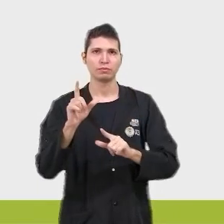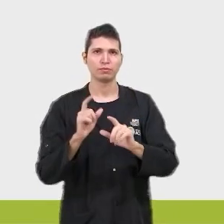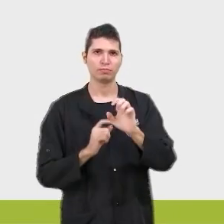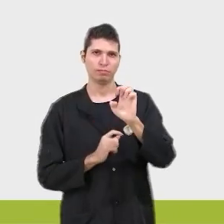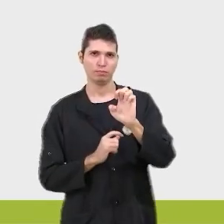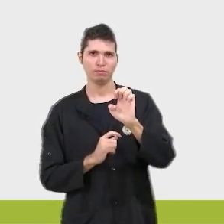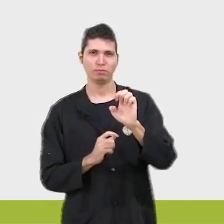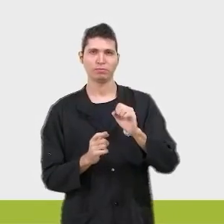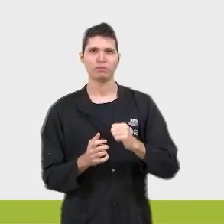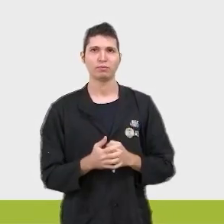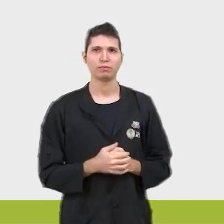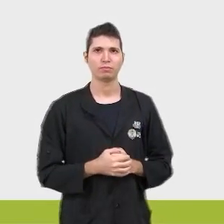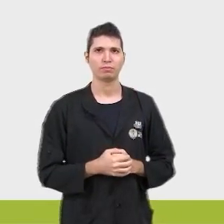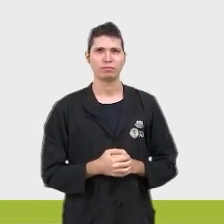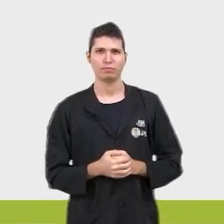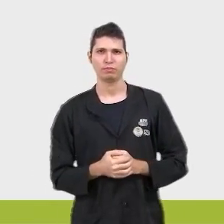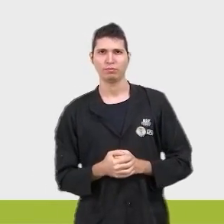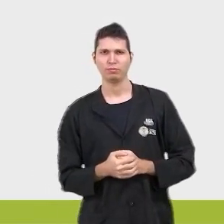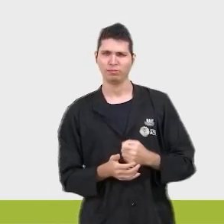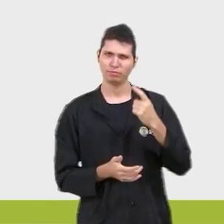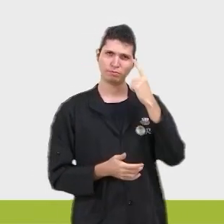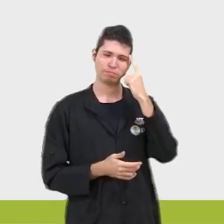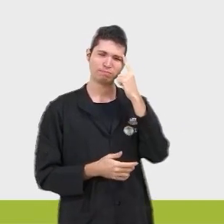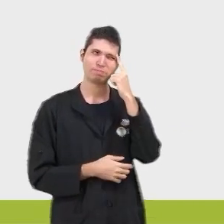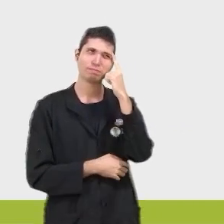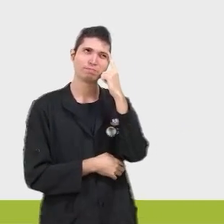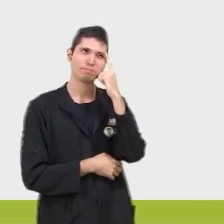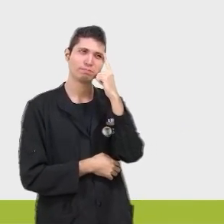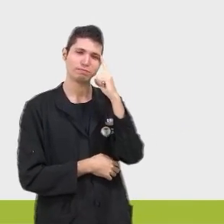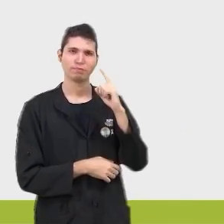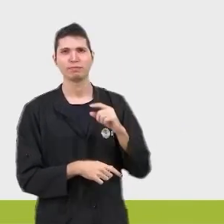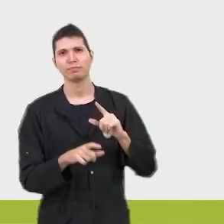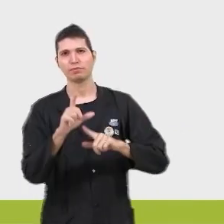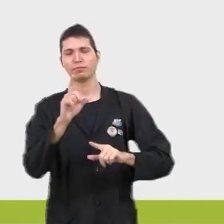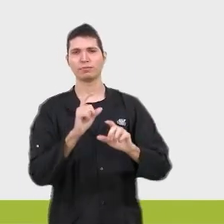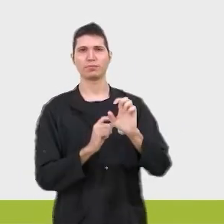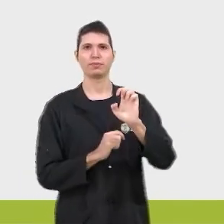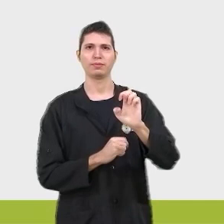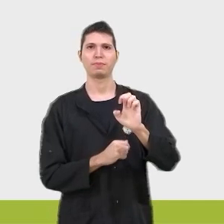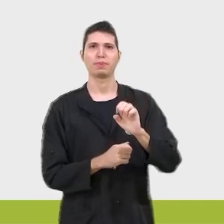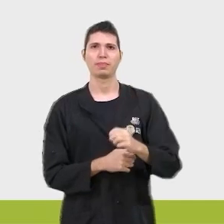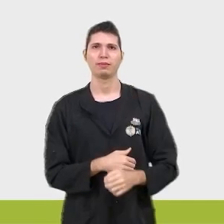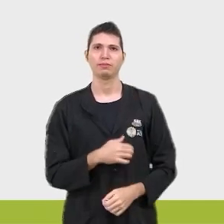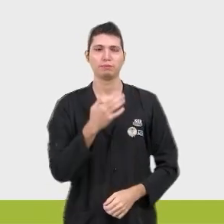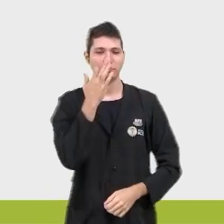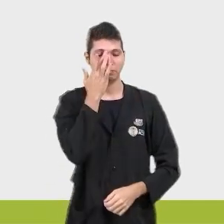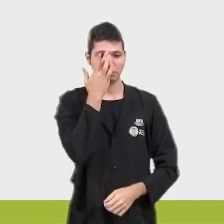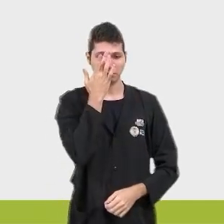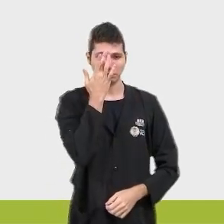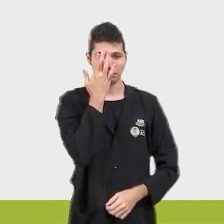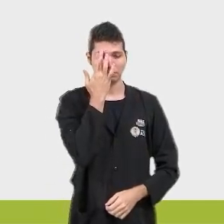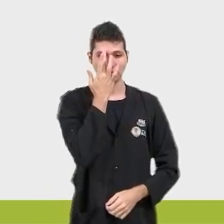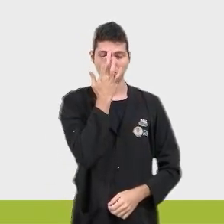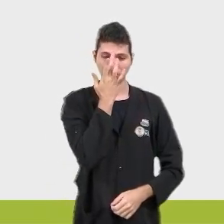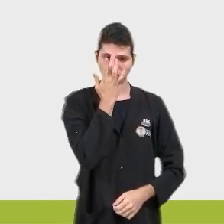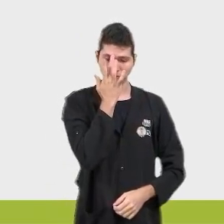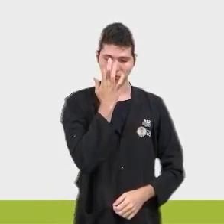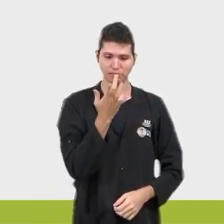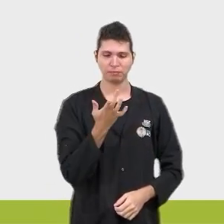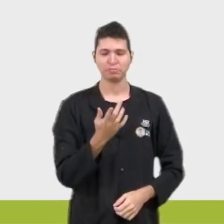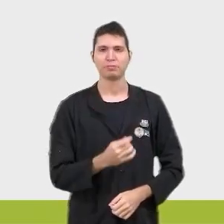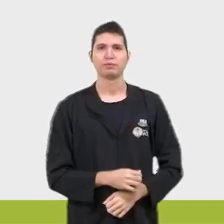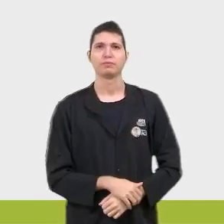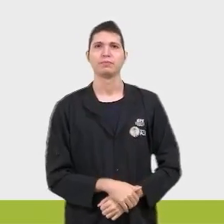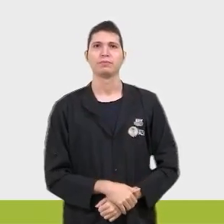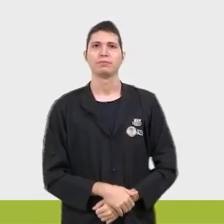E. Será que vai ser a letra E a correta? O que vocês colocaram aí? Eu